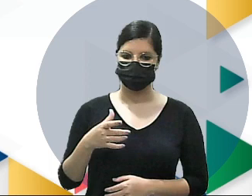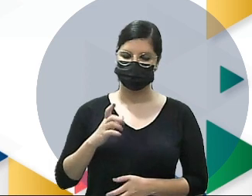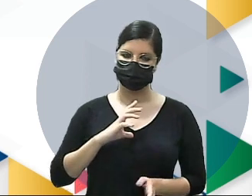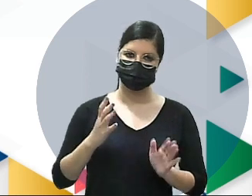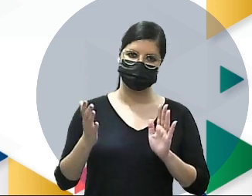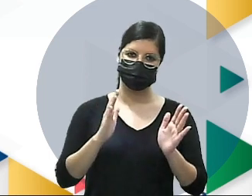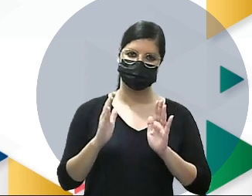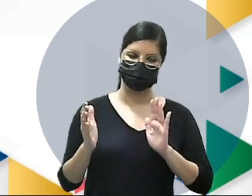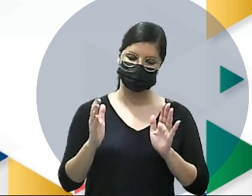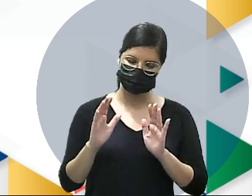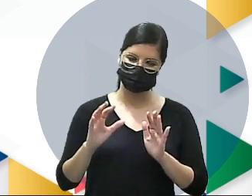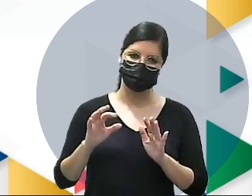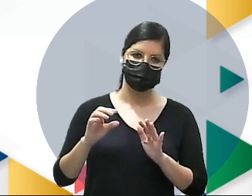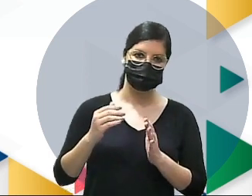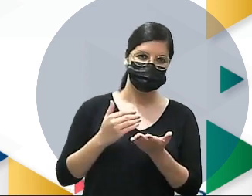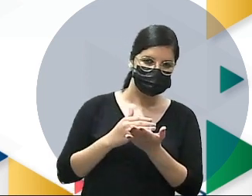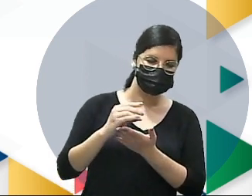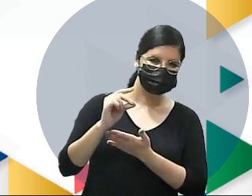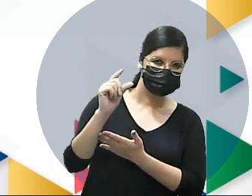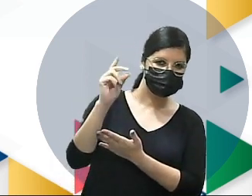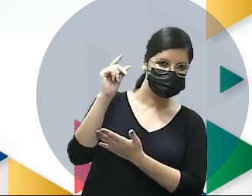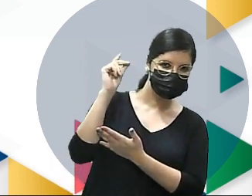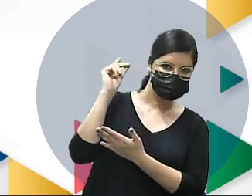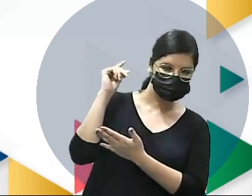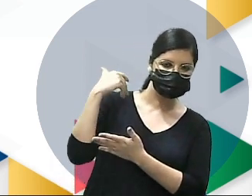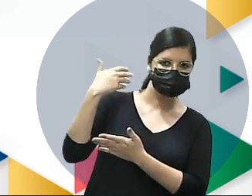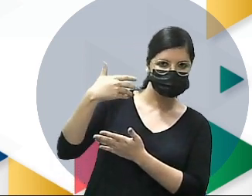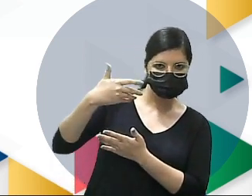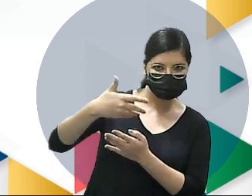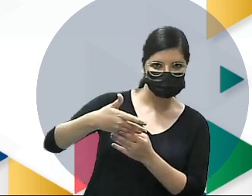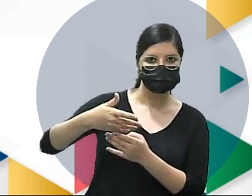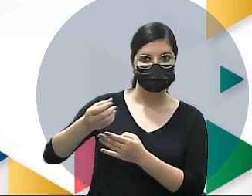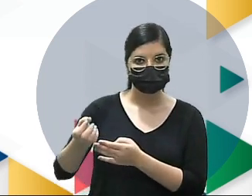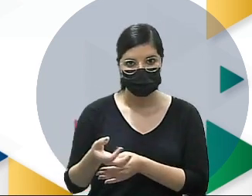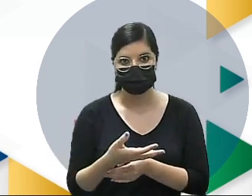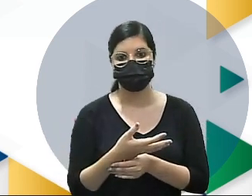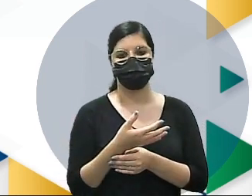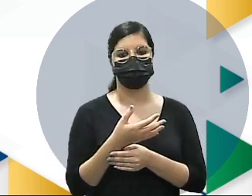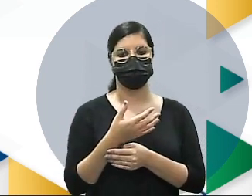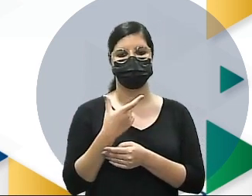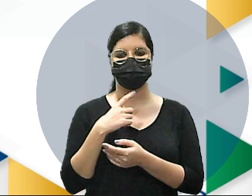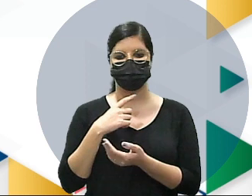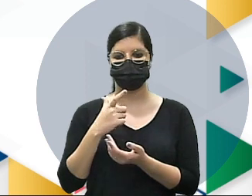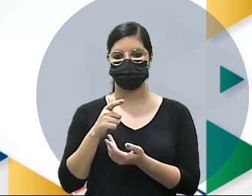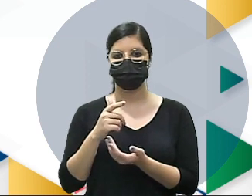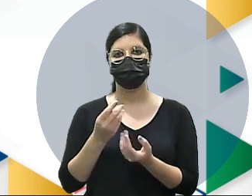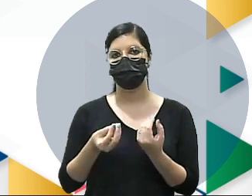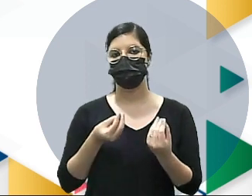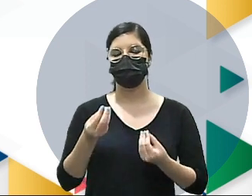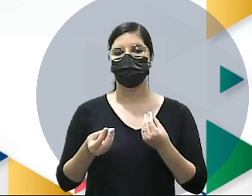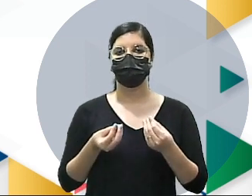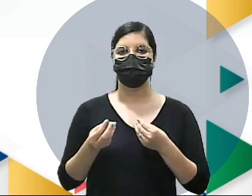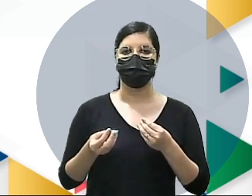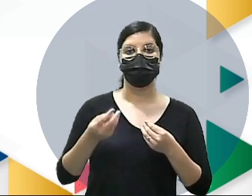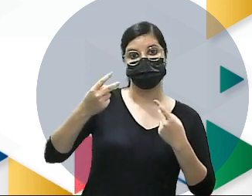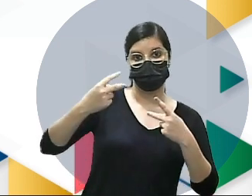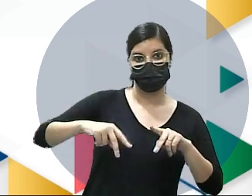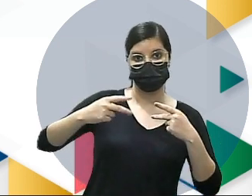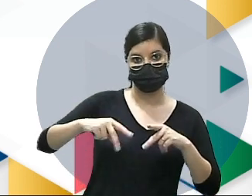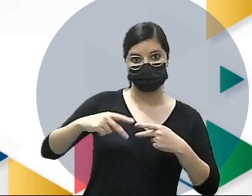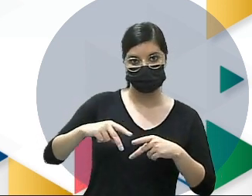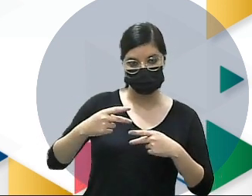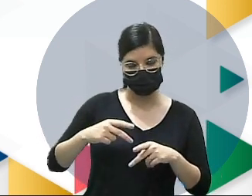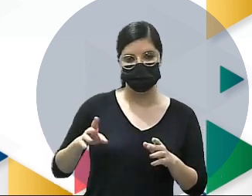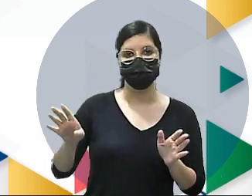na como a dança primitiva Depois ela vem como uma dança já mais milenar e aí a gente entra para uma dança moderna né que